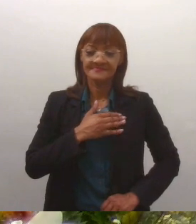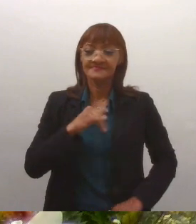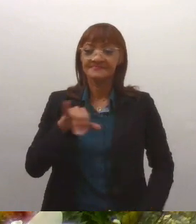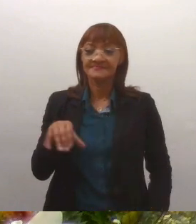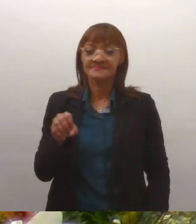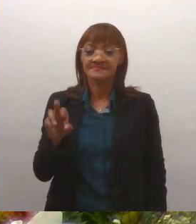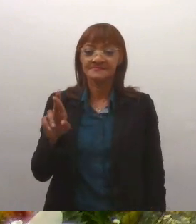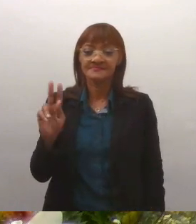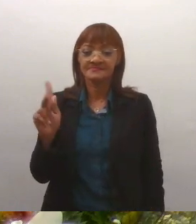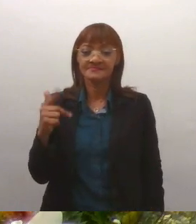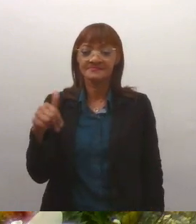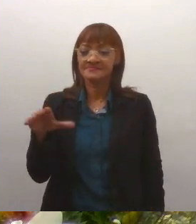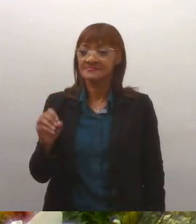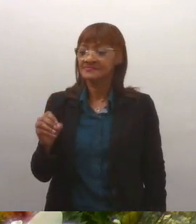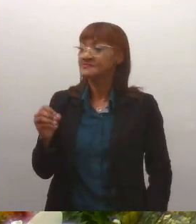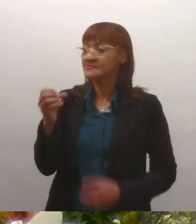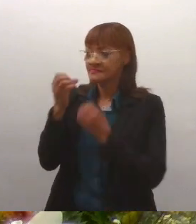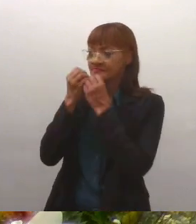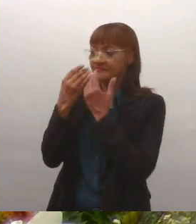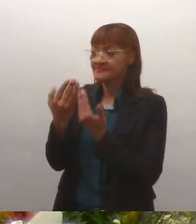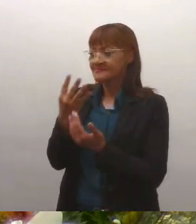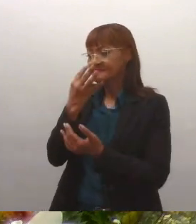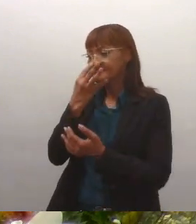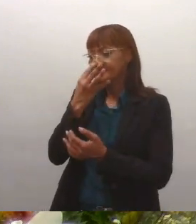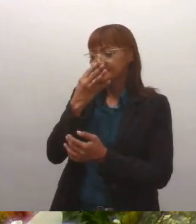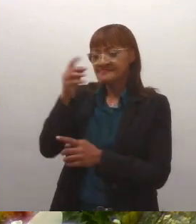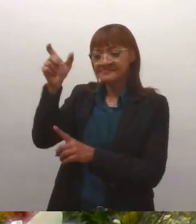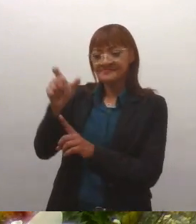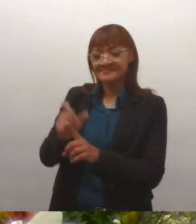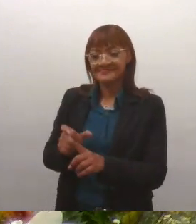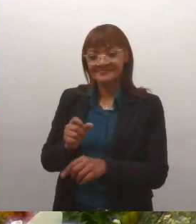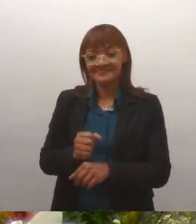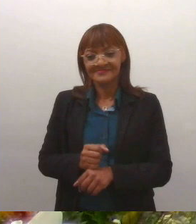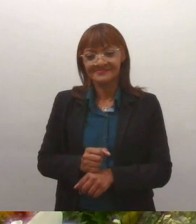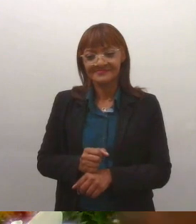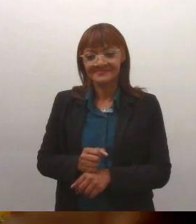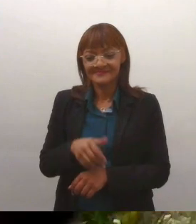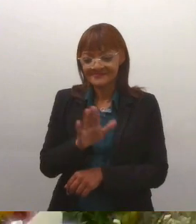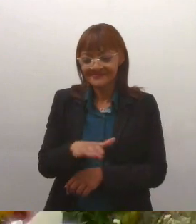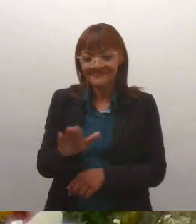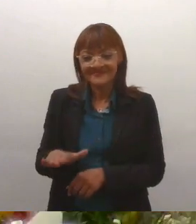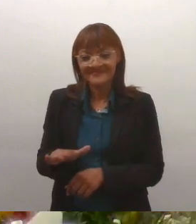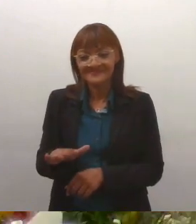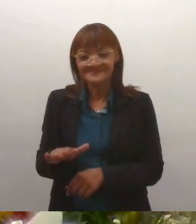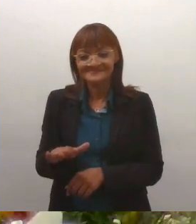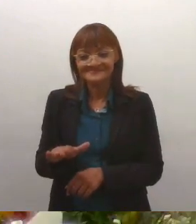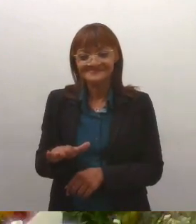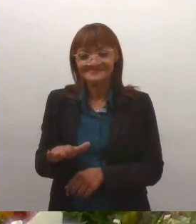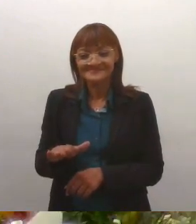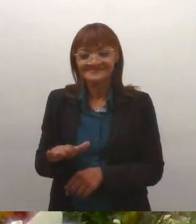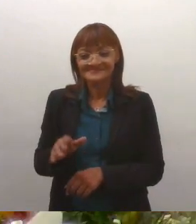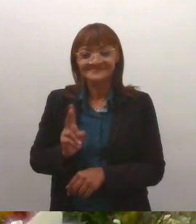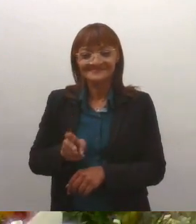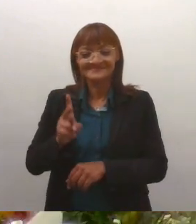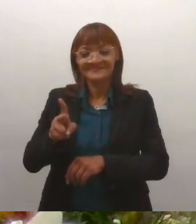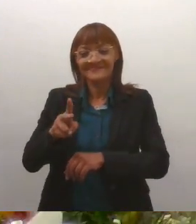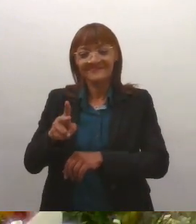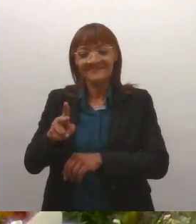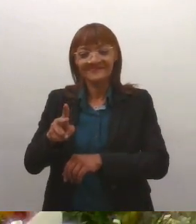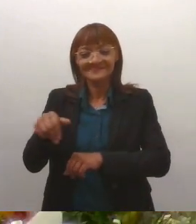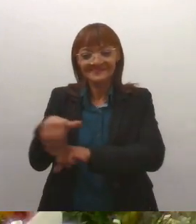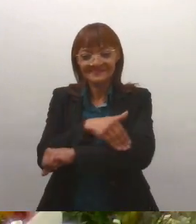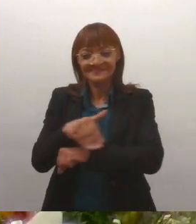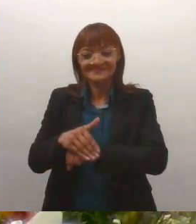aquela criança branca que subia de shortinho ainda as ruas de Laranjeiras, quando o Jorjão pegava sua mão e